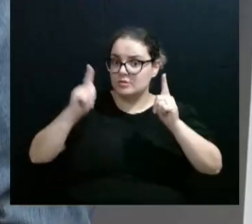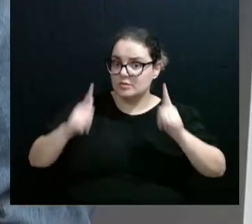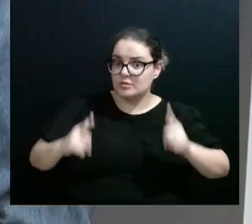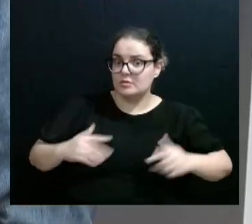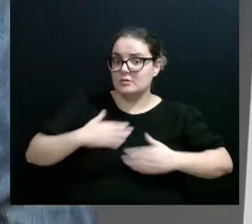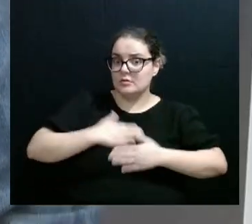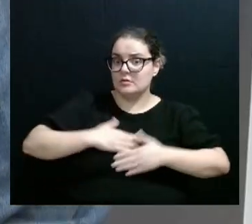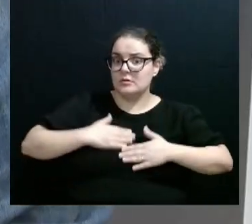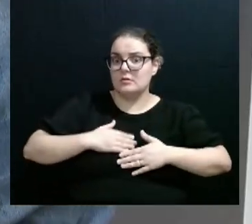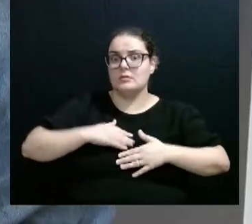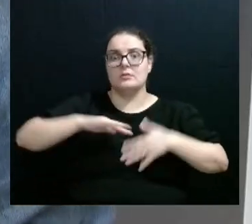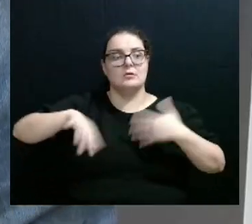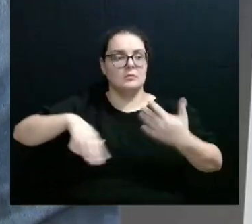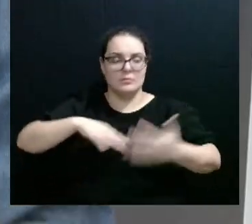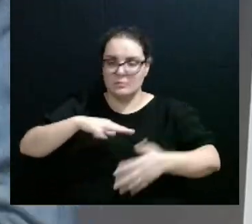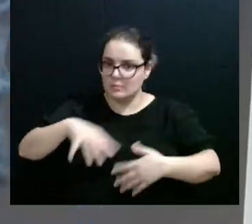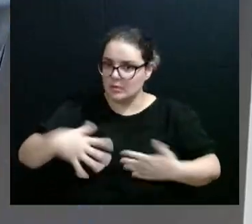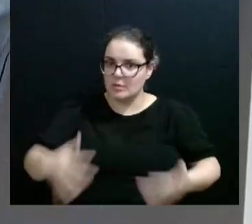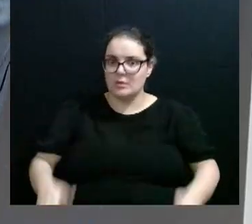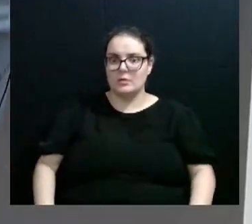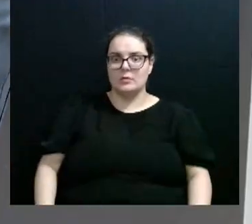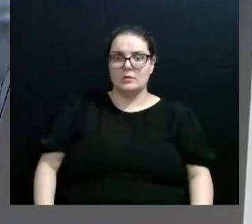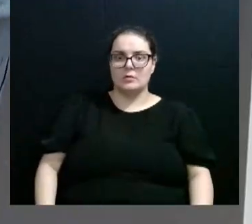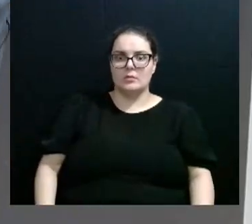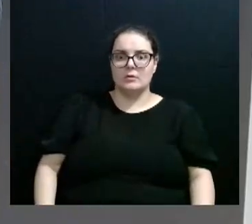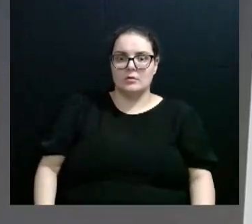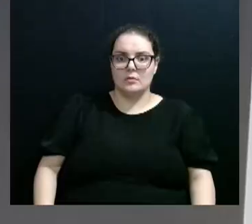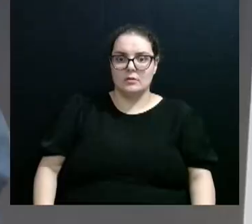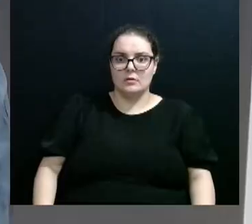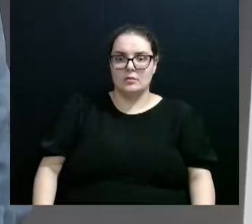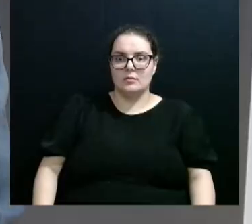morre. Eu vou ficar louco. Até vocês